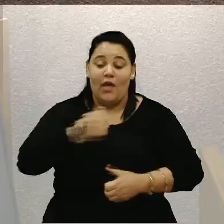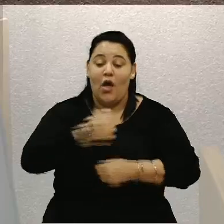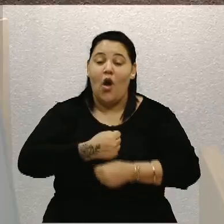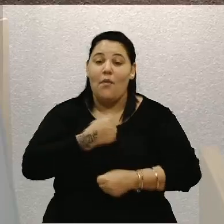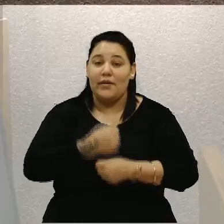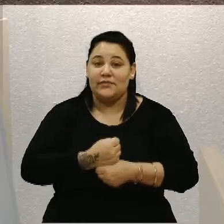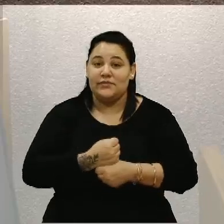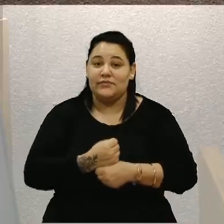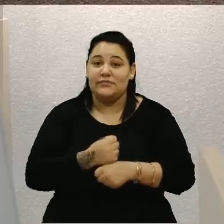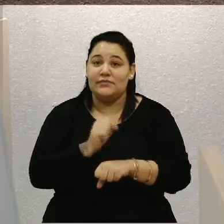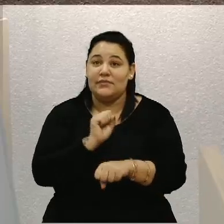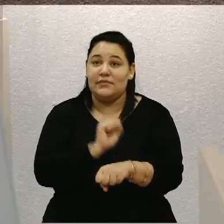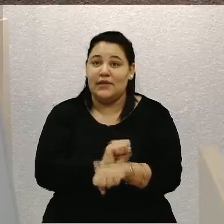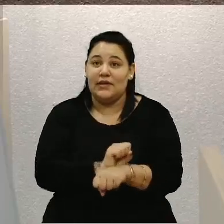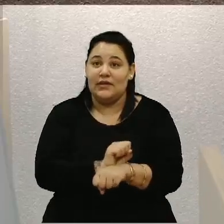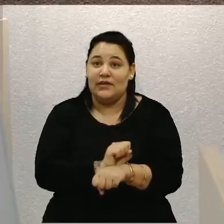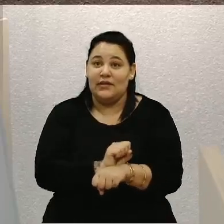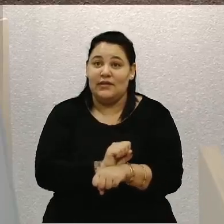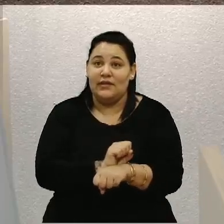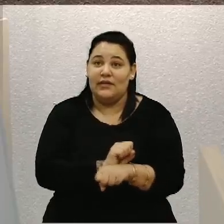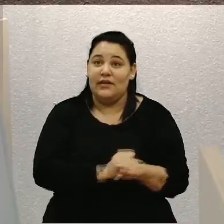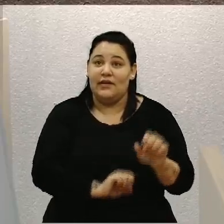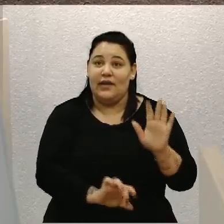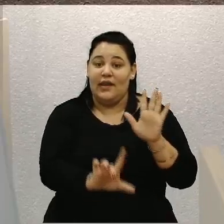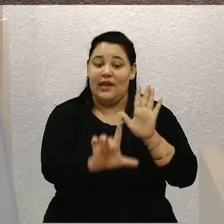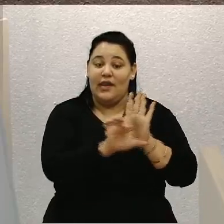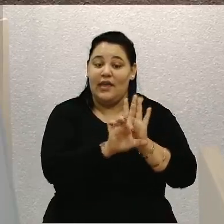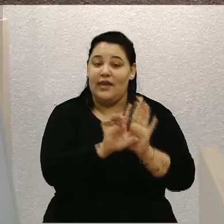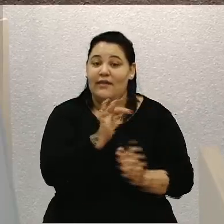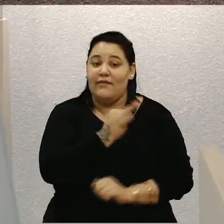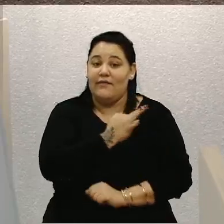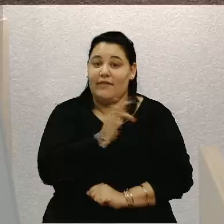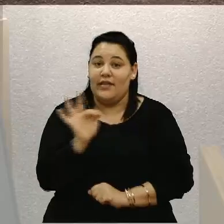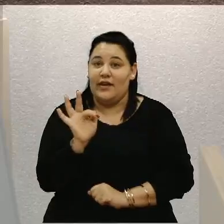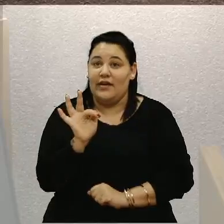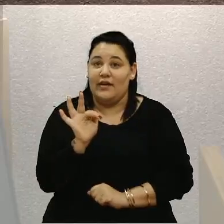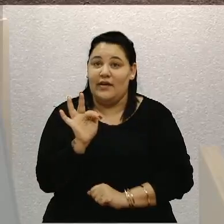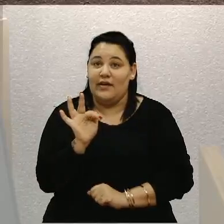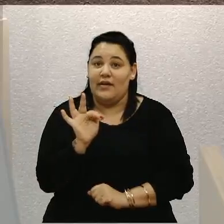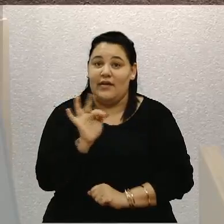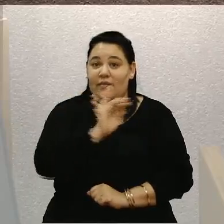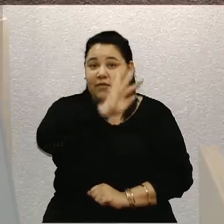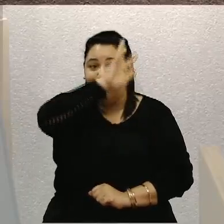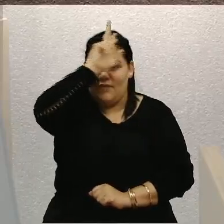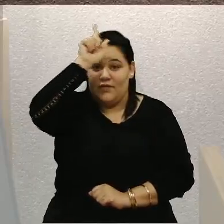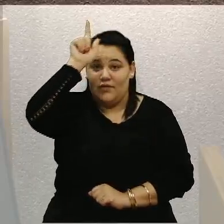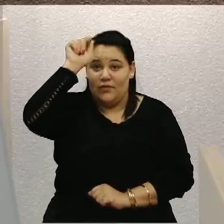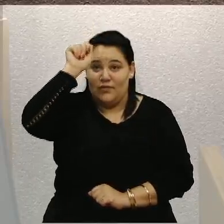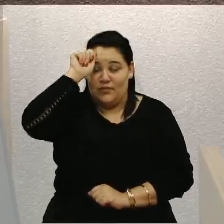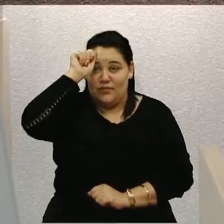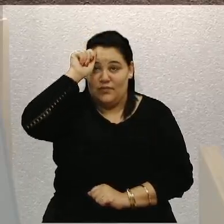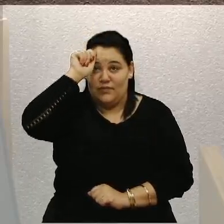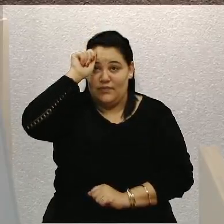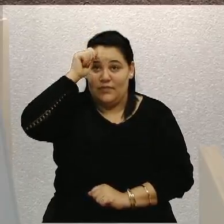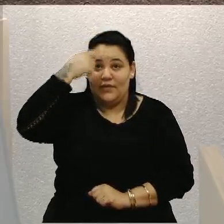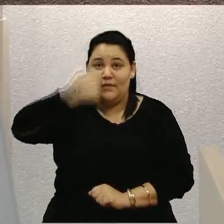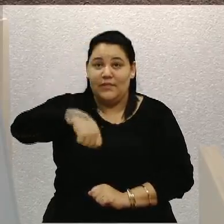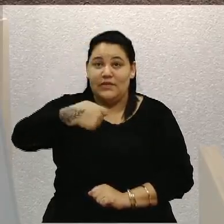paradas é lei federal. Prefeitura municipal é obrigada a fazer